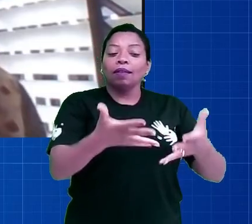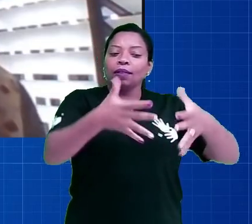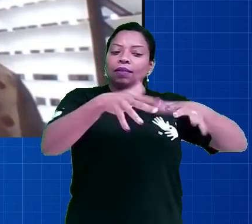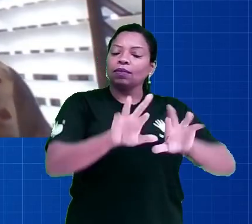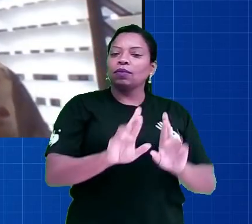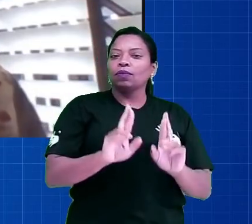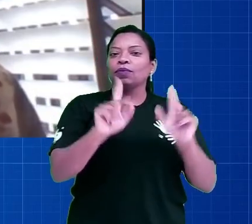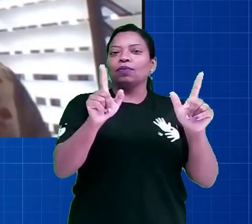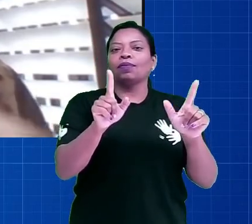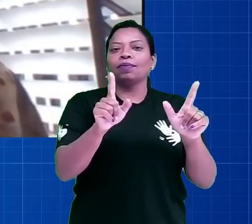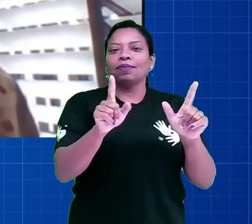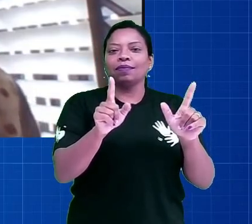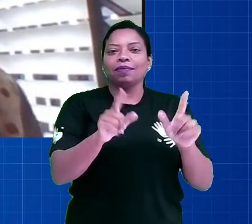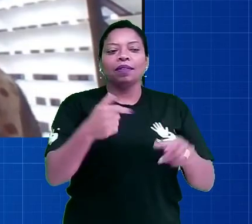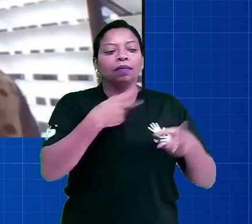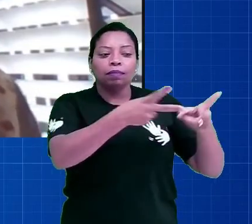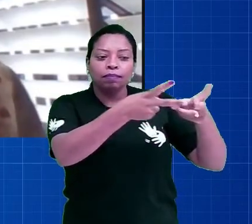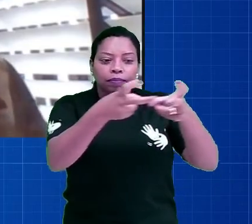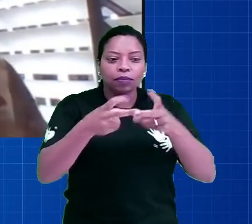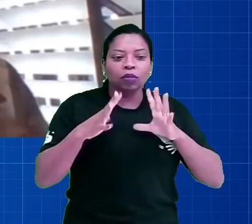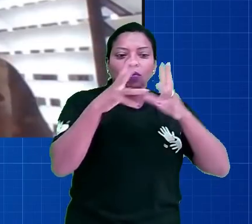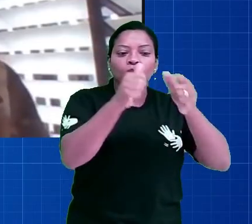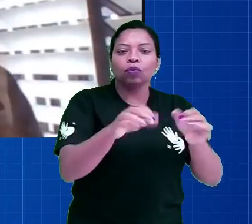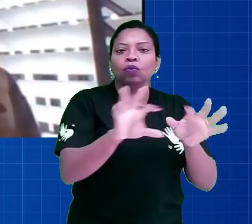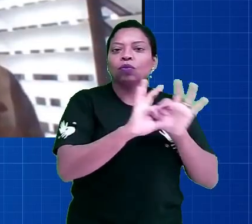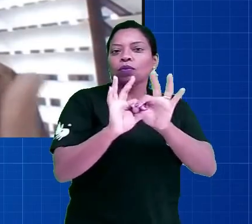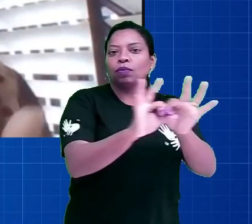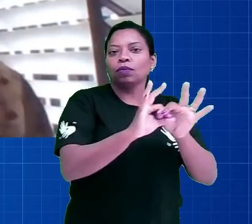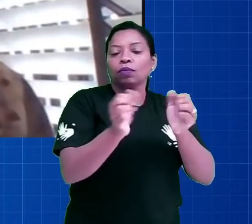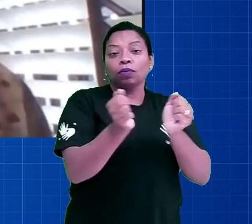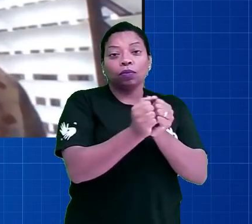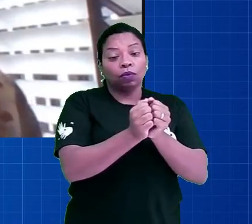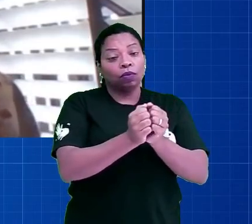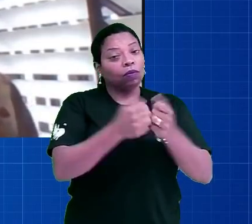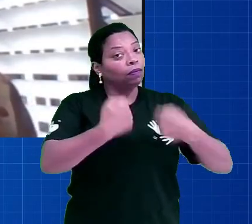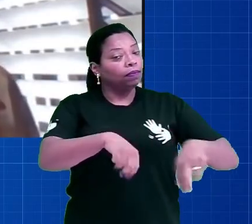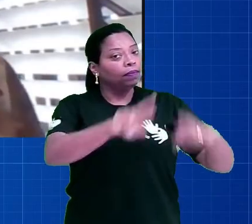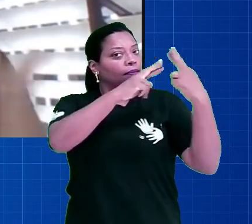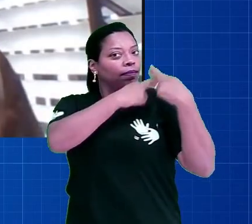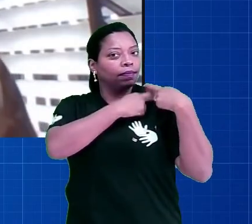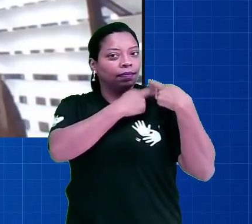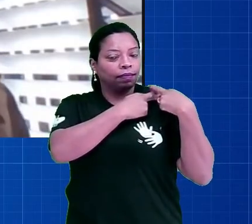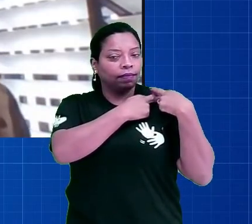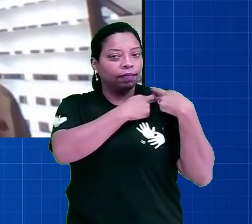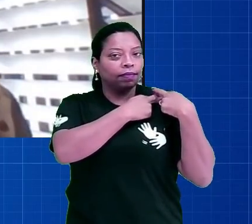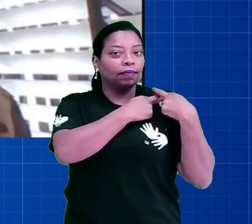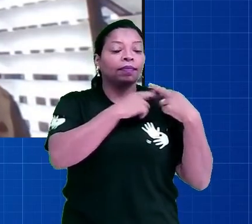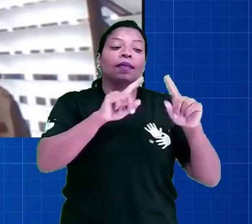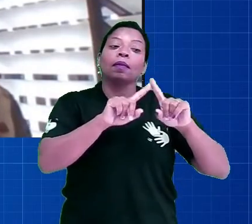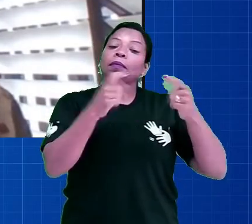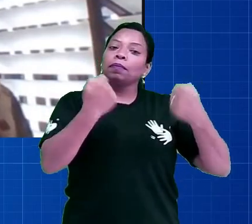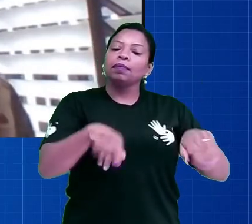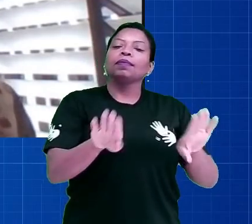sabemos que inclusão é um processo bem diferenciado. Então, a partir do momento que esse comprometimento acontece, mas para esse